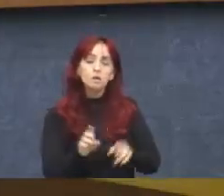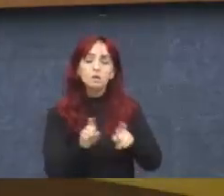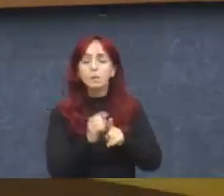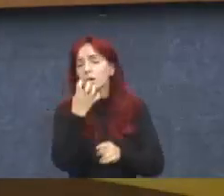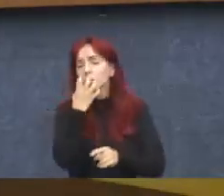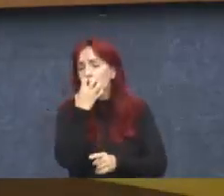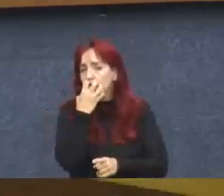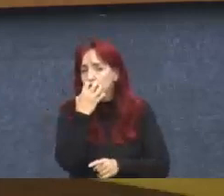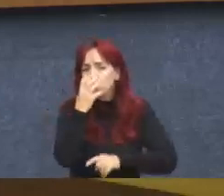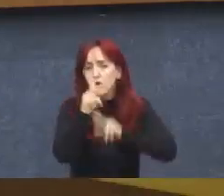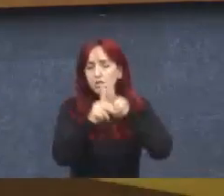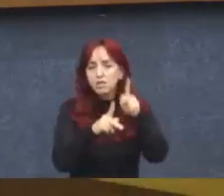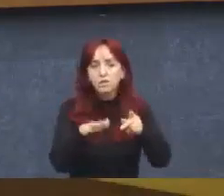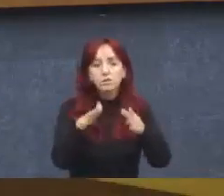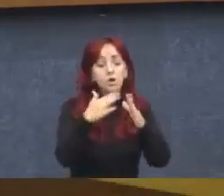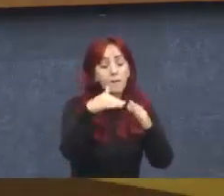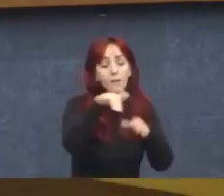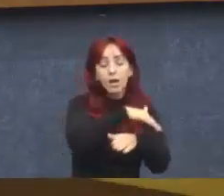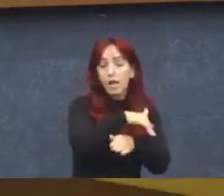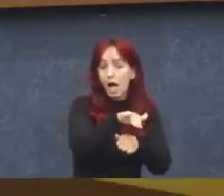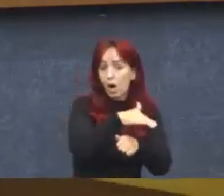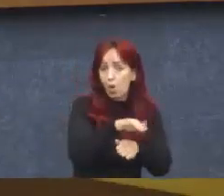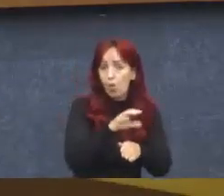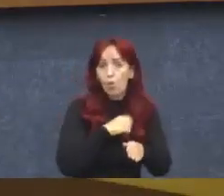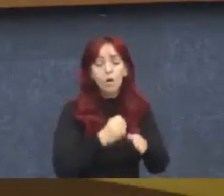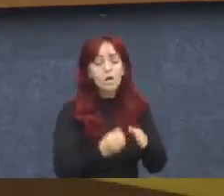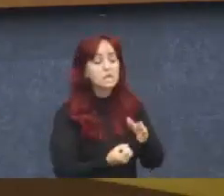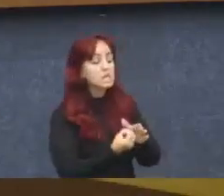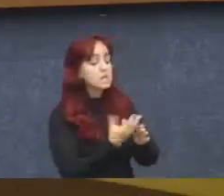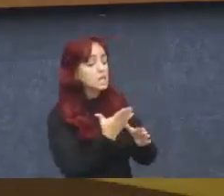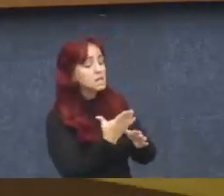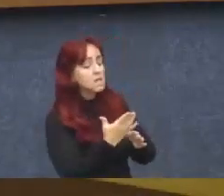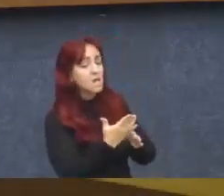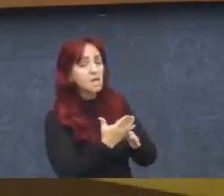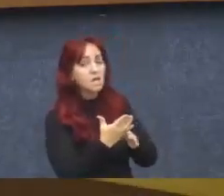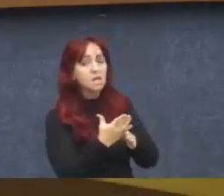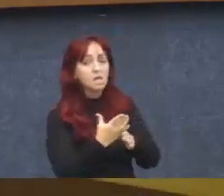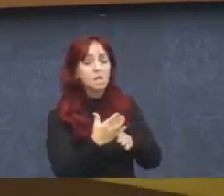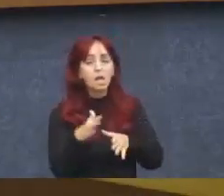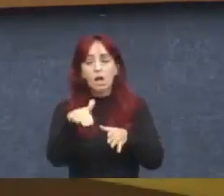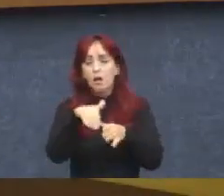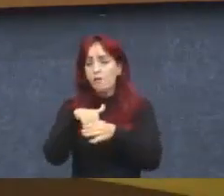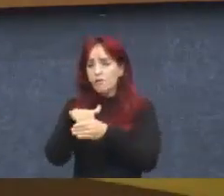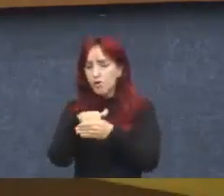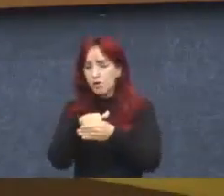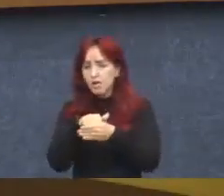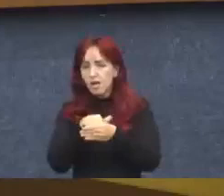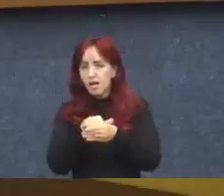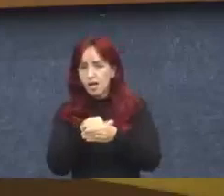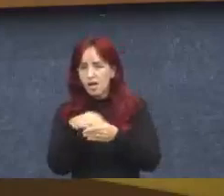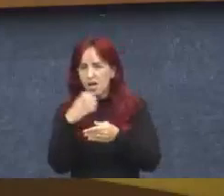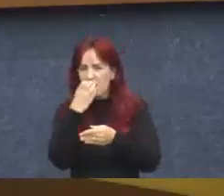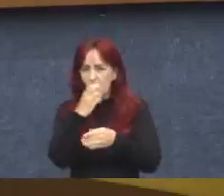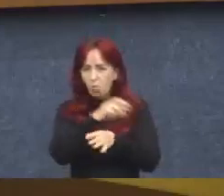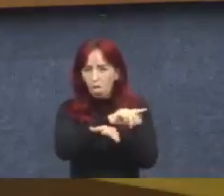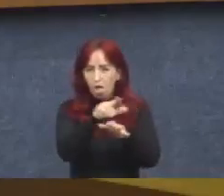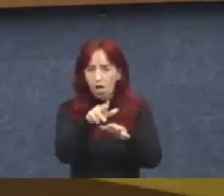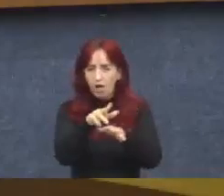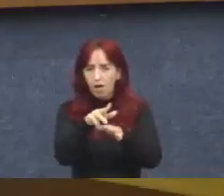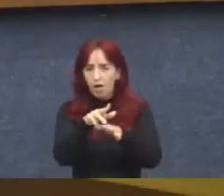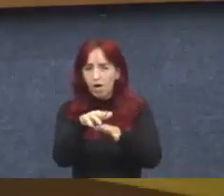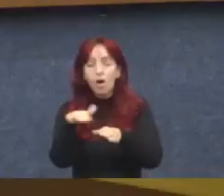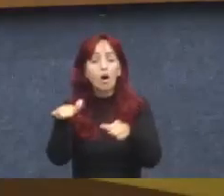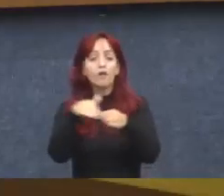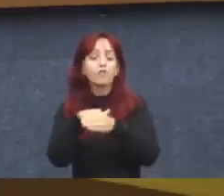população de rua que está lá e tem a sua criação. Votar praça do cão é uma beleza. Votamos tudo a favor.